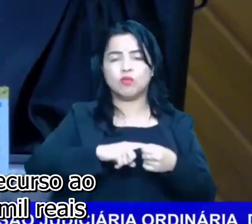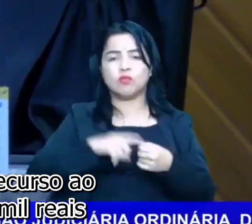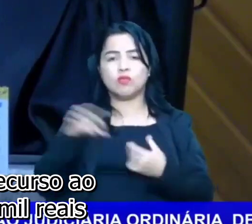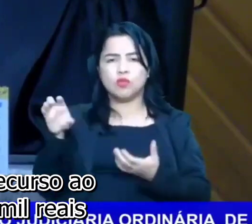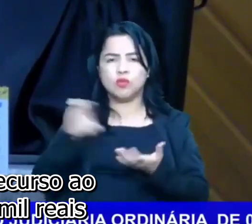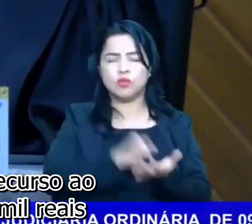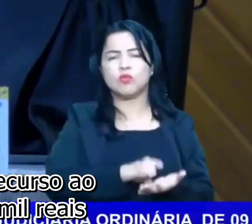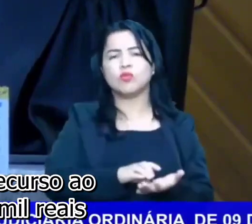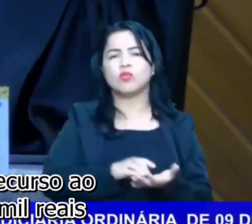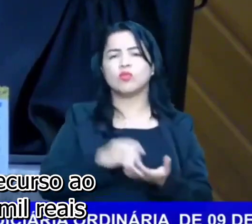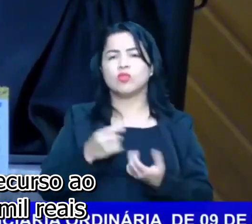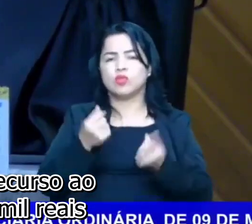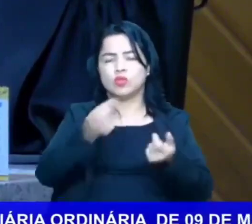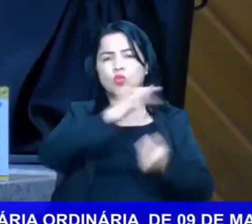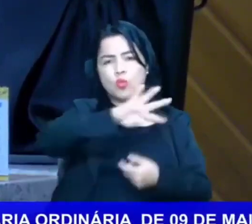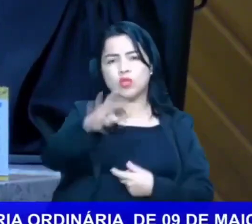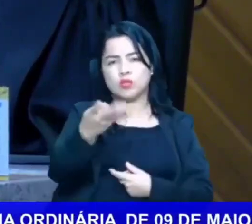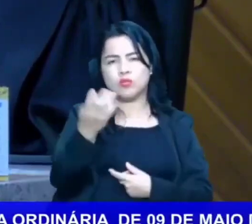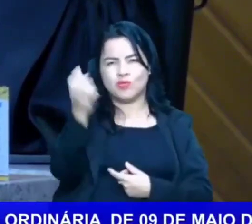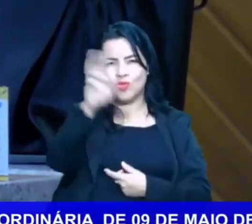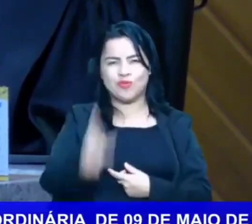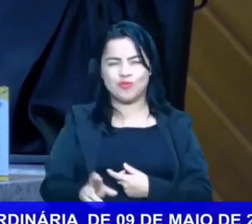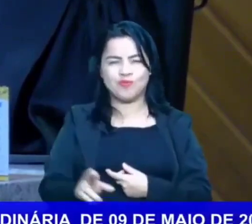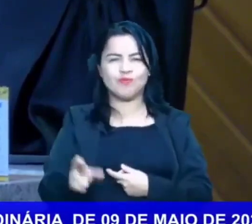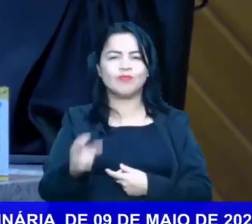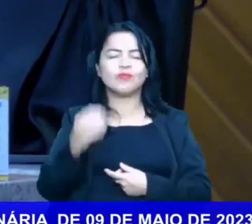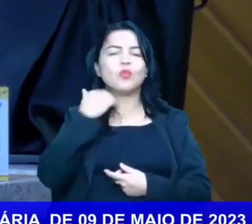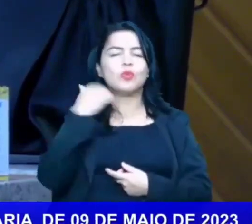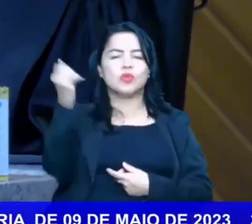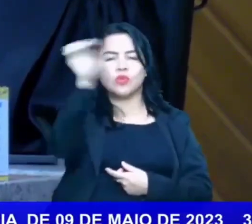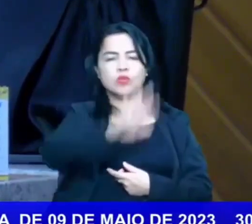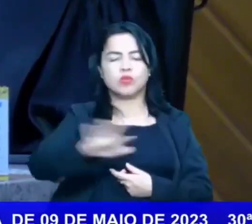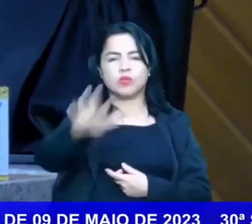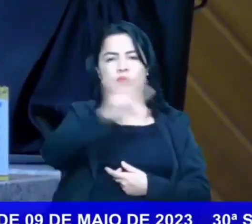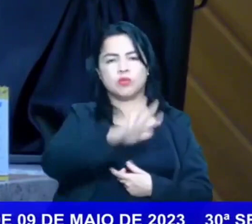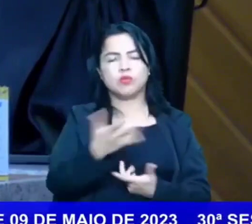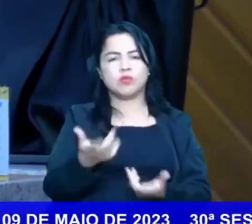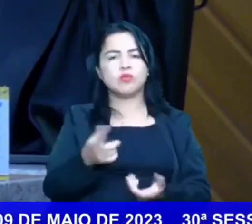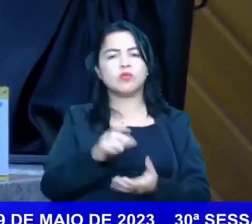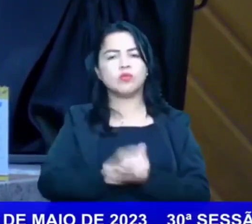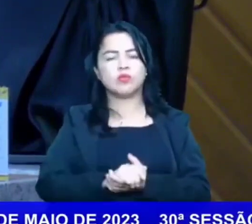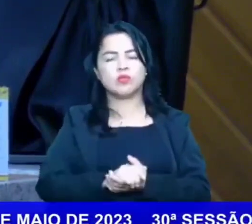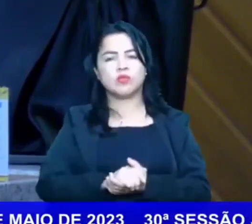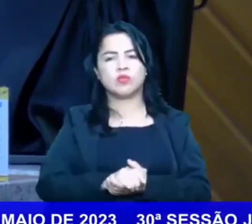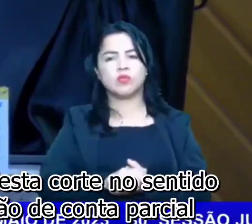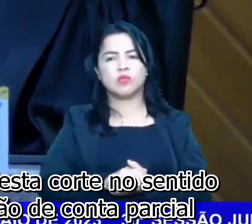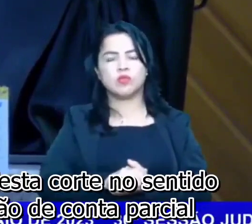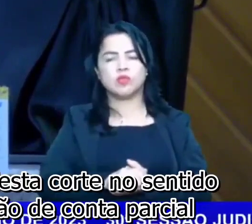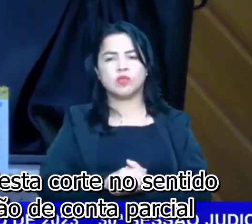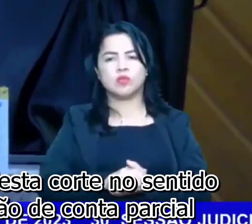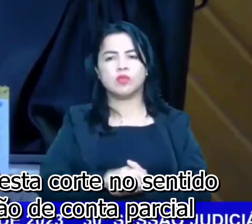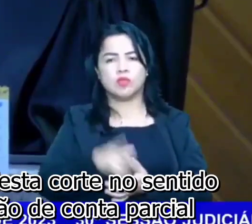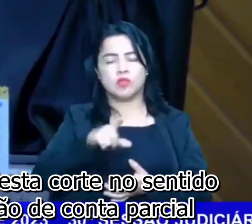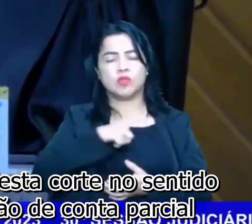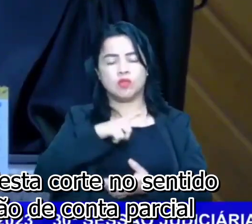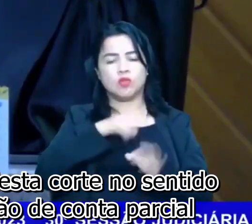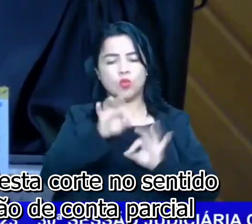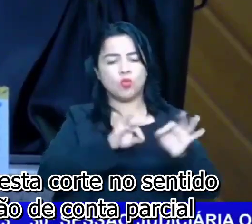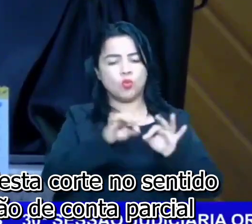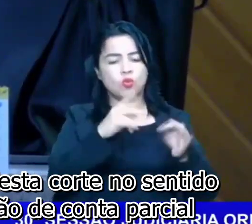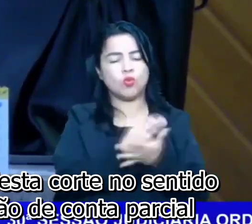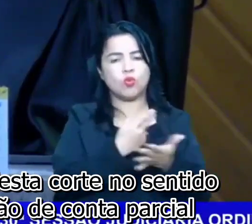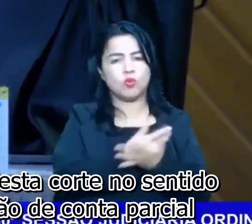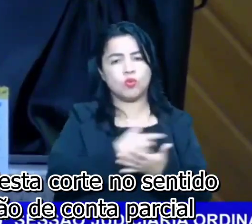Tesouro Nacional, daquela quantia de R$4.000, ante o saneamento dessa referida falha. A